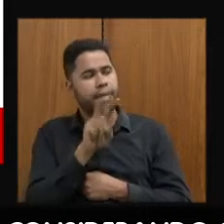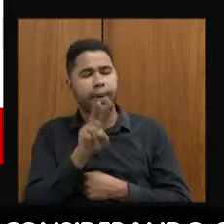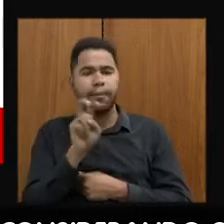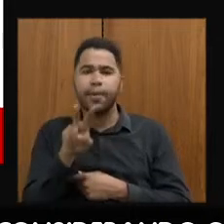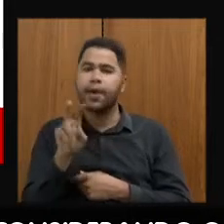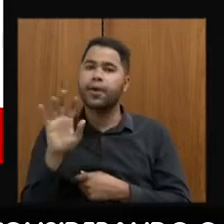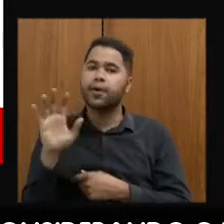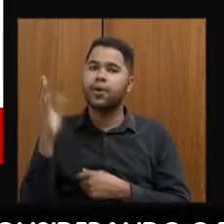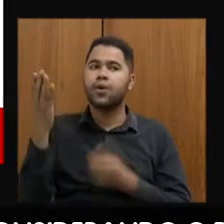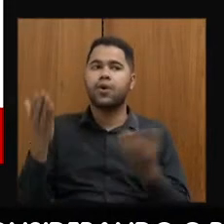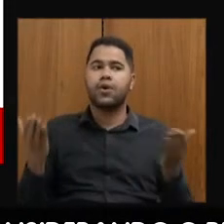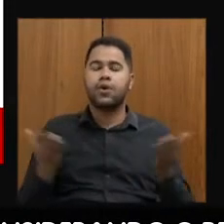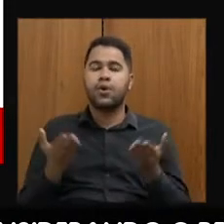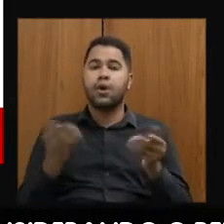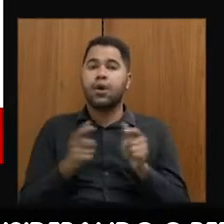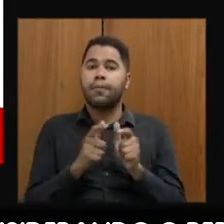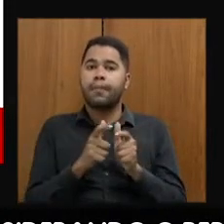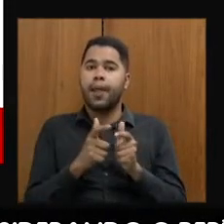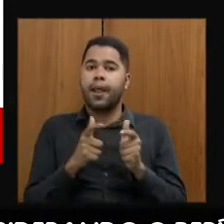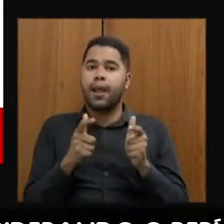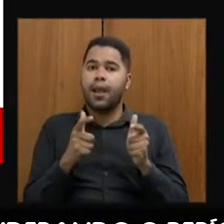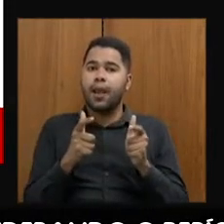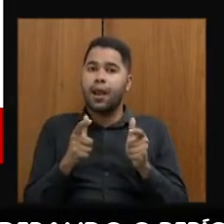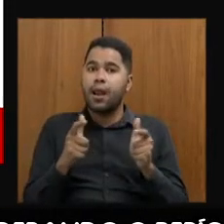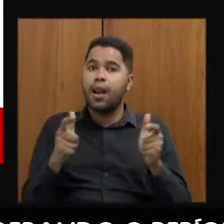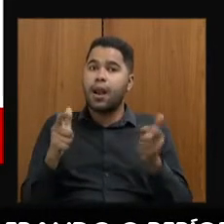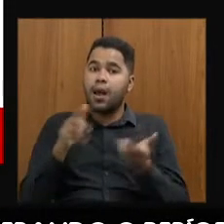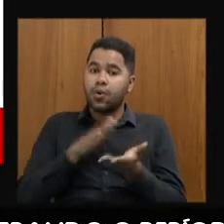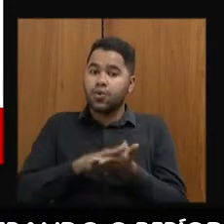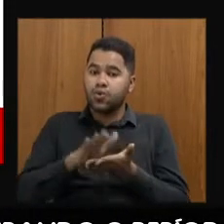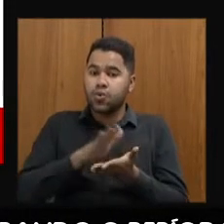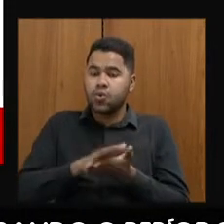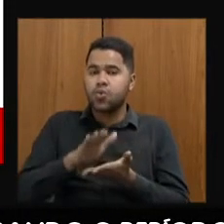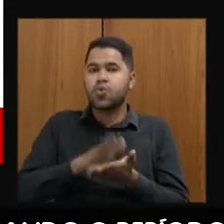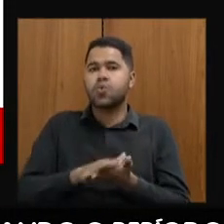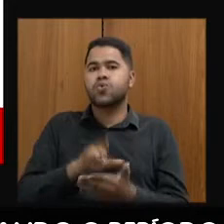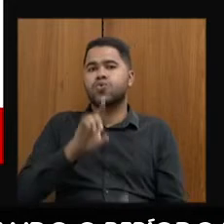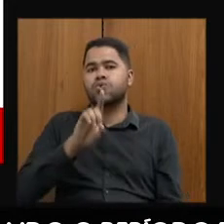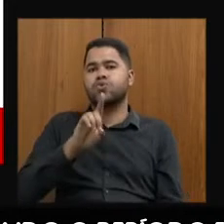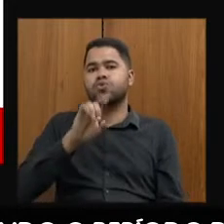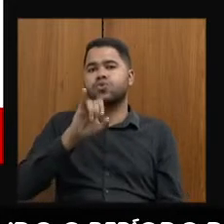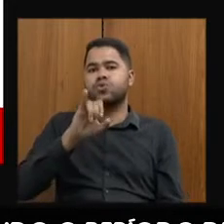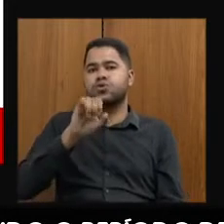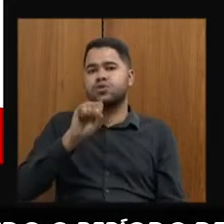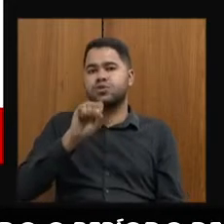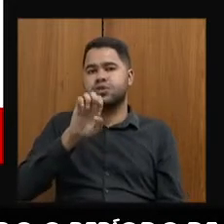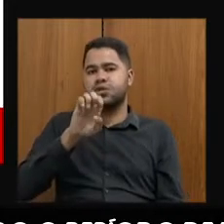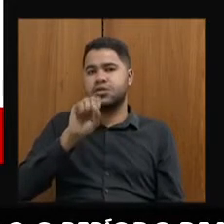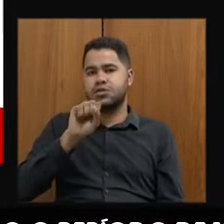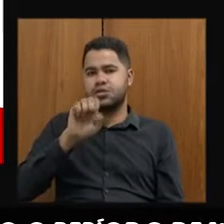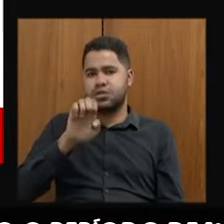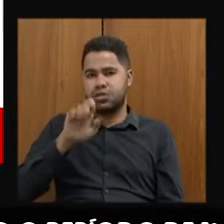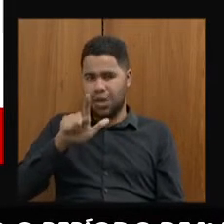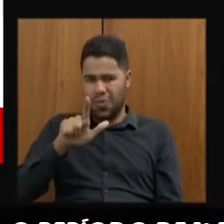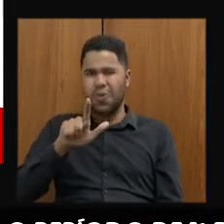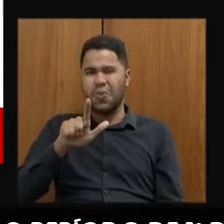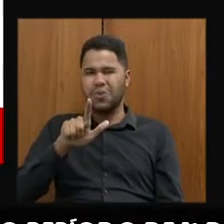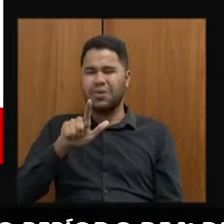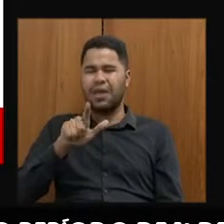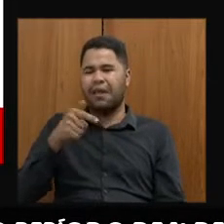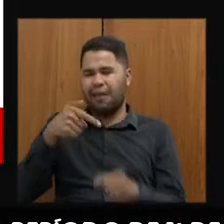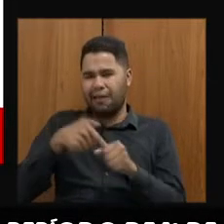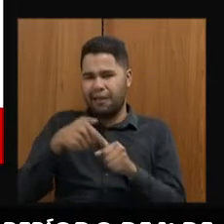hoje é um aumento exponencial de custo a diesel isso a população sabe né porque vive na